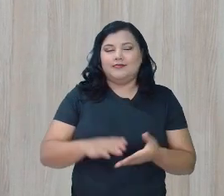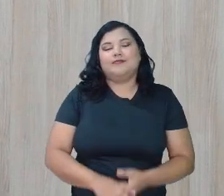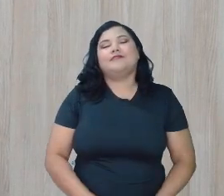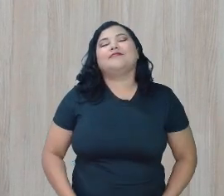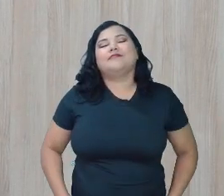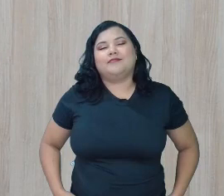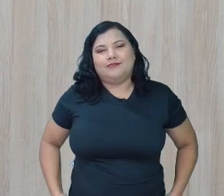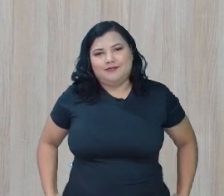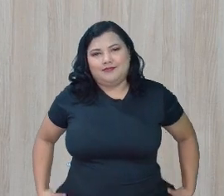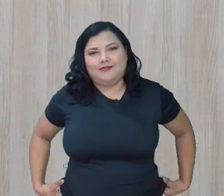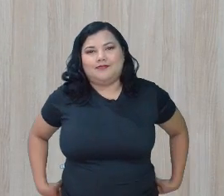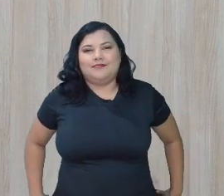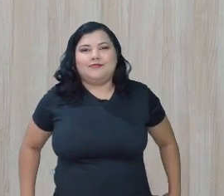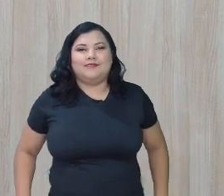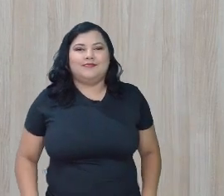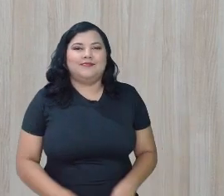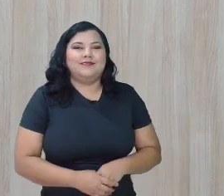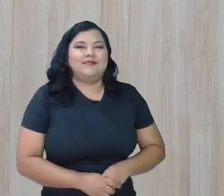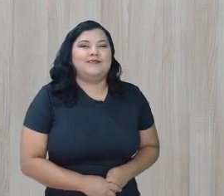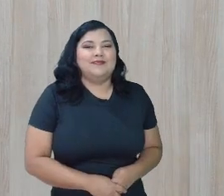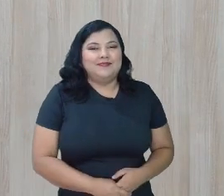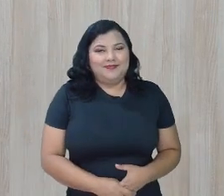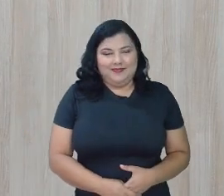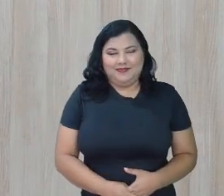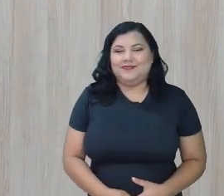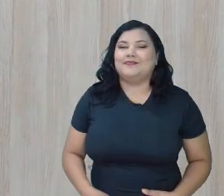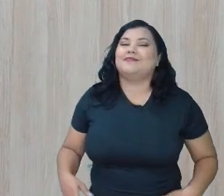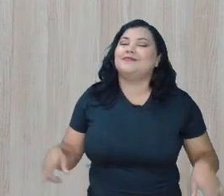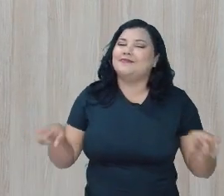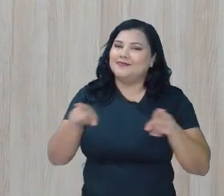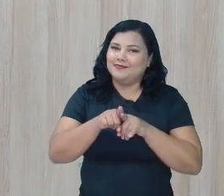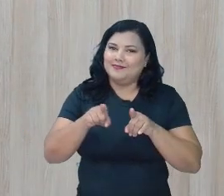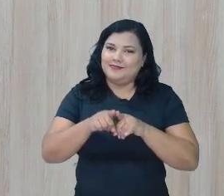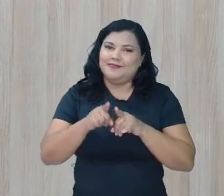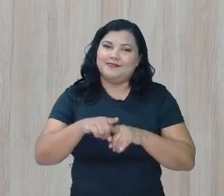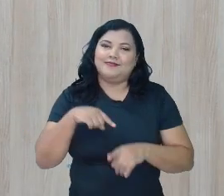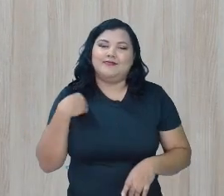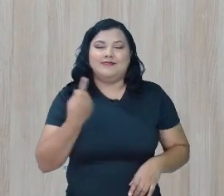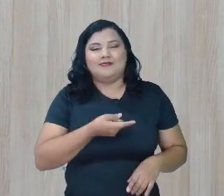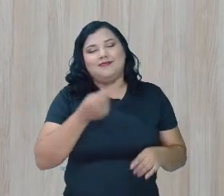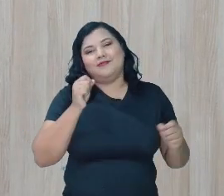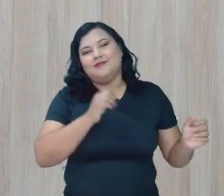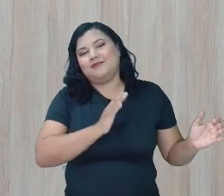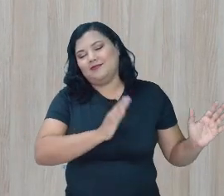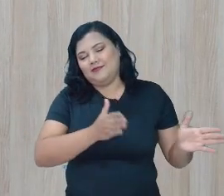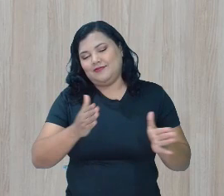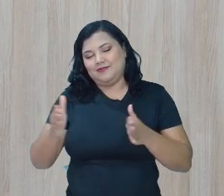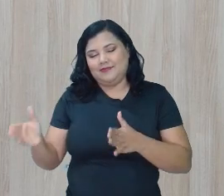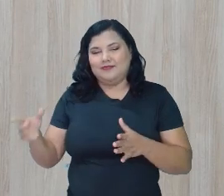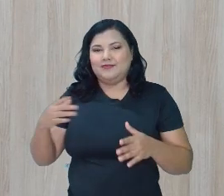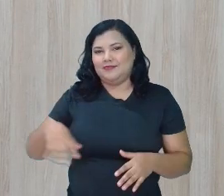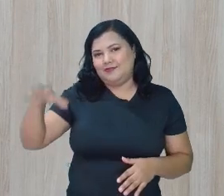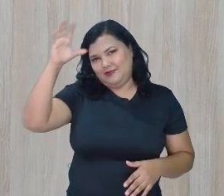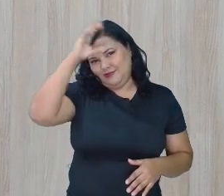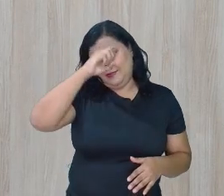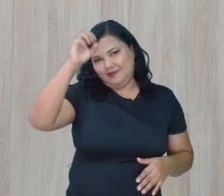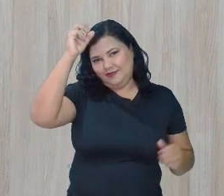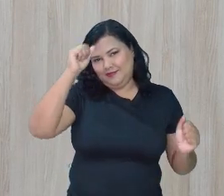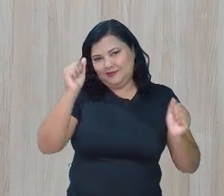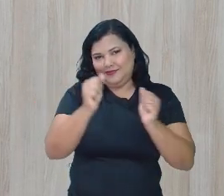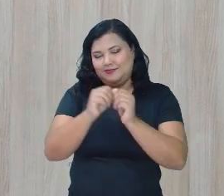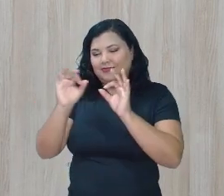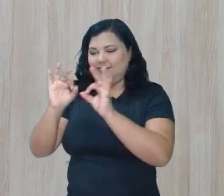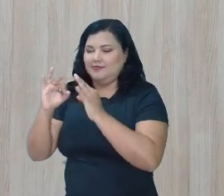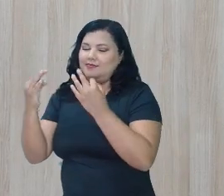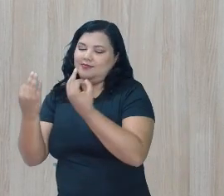sobre isso. É sobre isso também a nossa trilha de aprendizado juntos, não é?